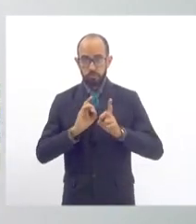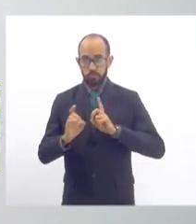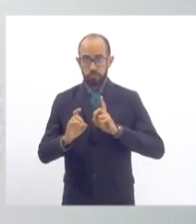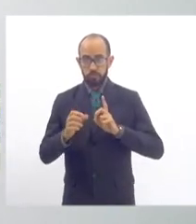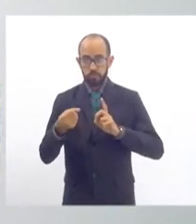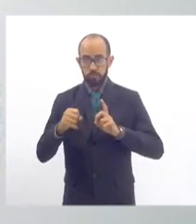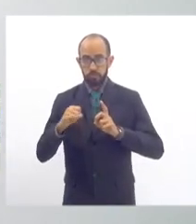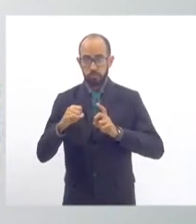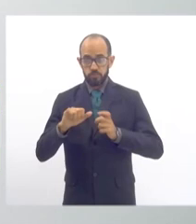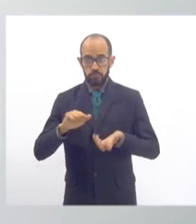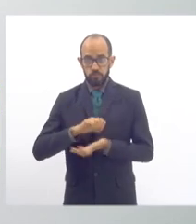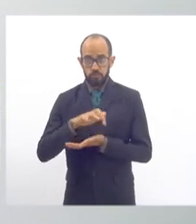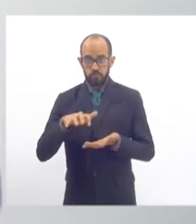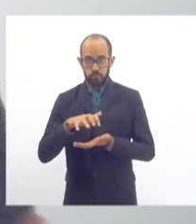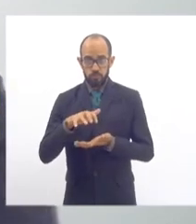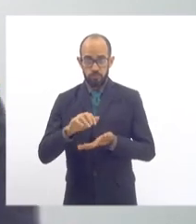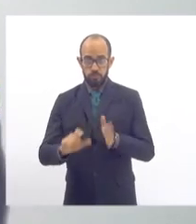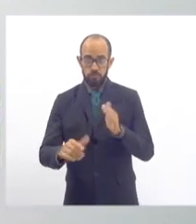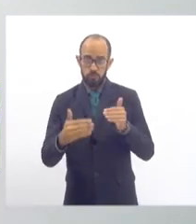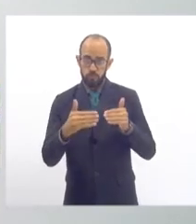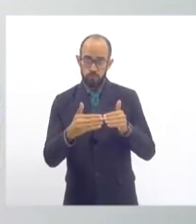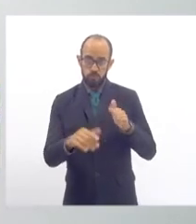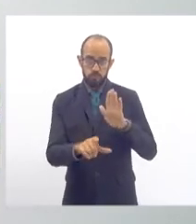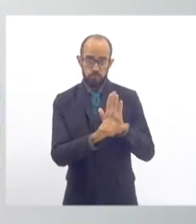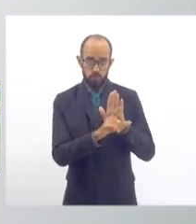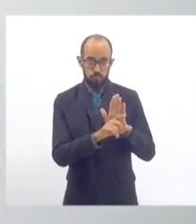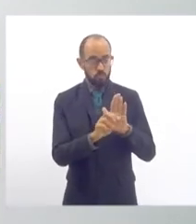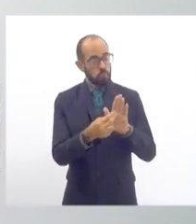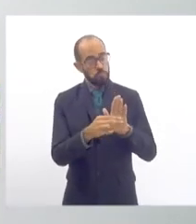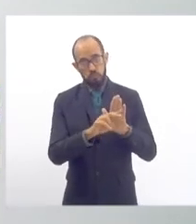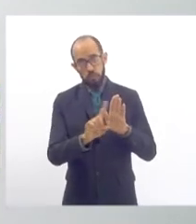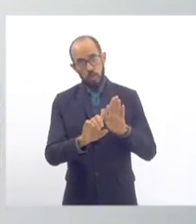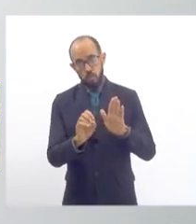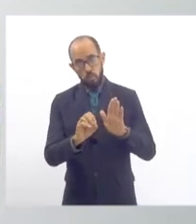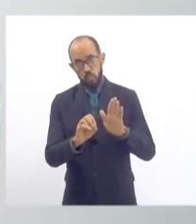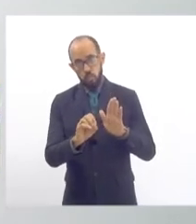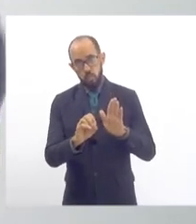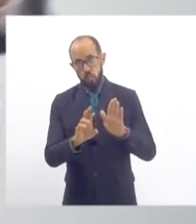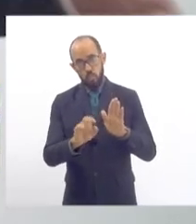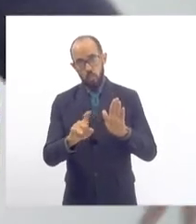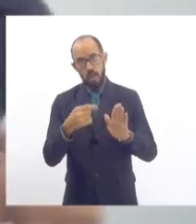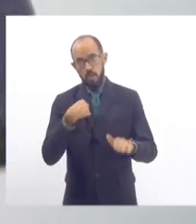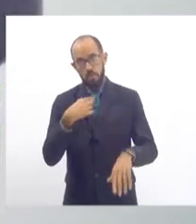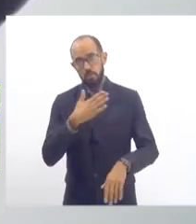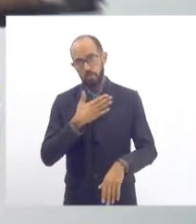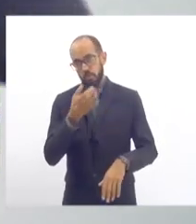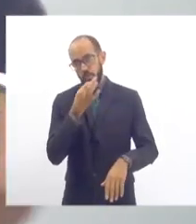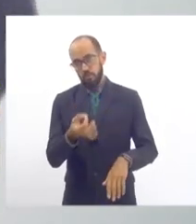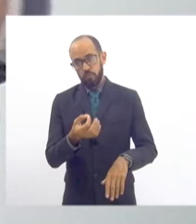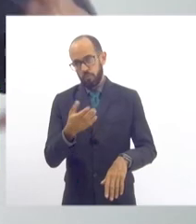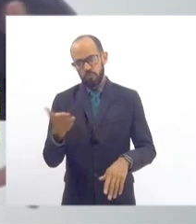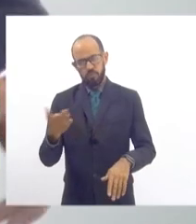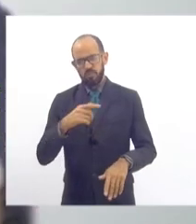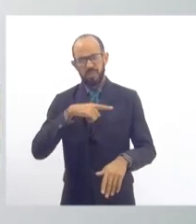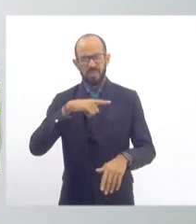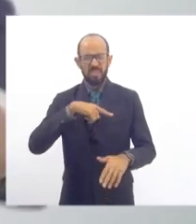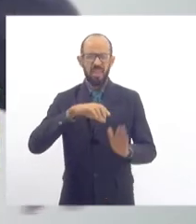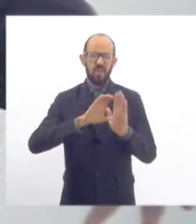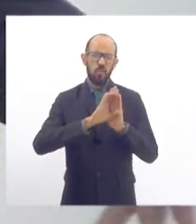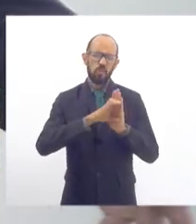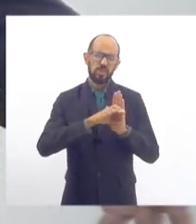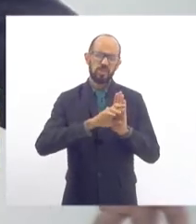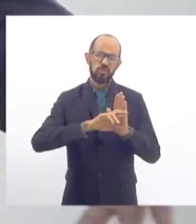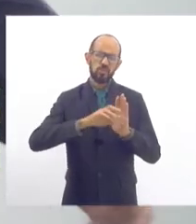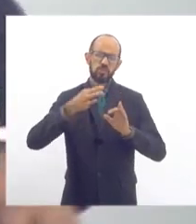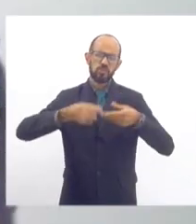a greve é legal ou não é legal. Cabe ao Poder Judiciário falar. Então, assim, a gente não pode também... Aí tem princípio de inafastabilidade, Poder Judiciário, uma série de questões, mas eu tenho que deixar